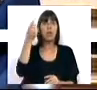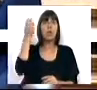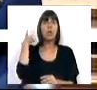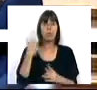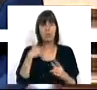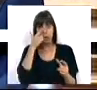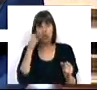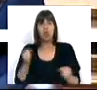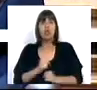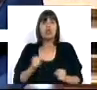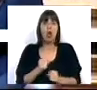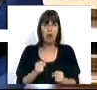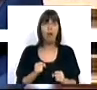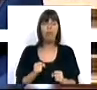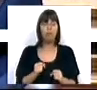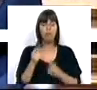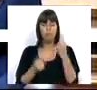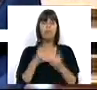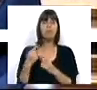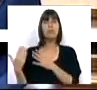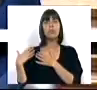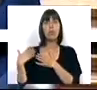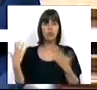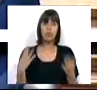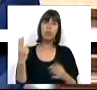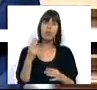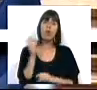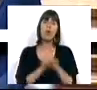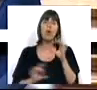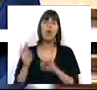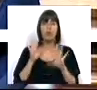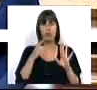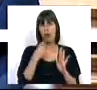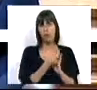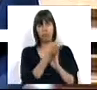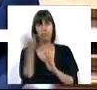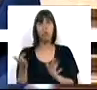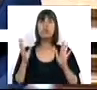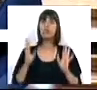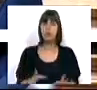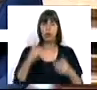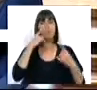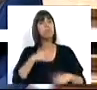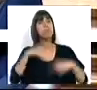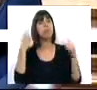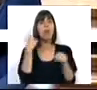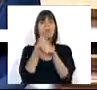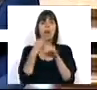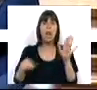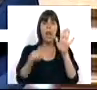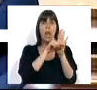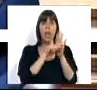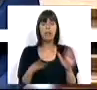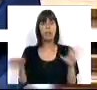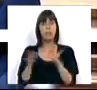mais nos choca ainda quando alguns responsáveis da União Europeia, e já são vários, se vêm pronunciar também